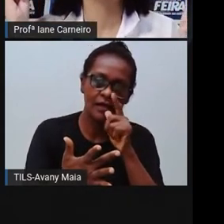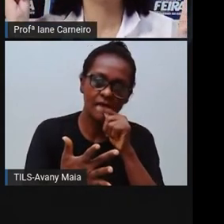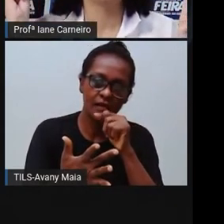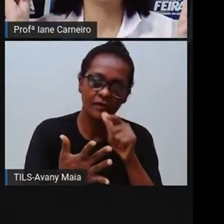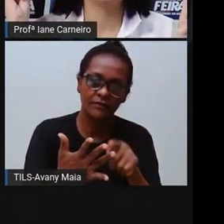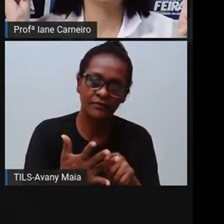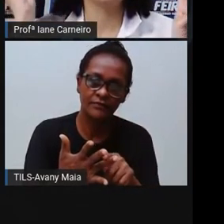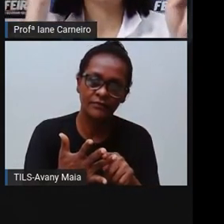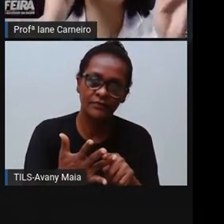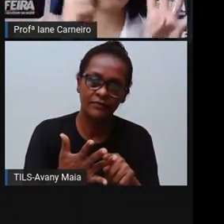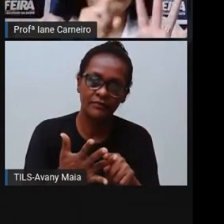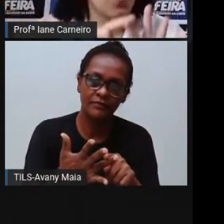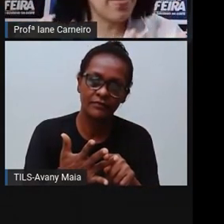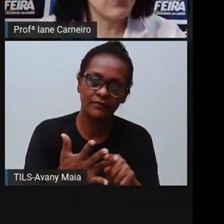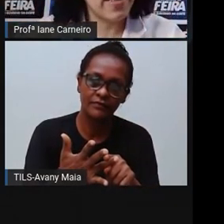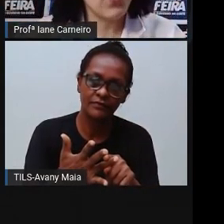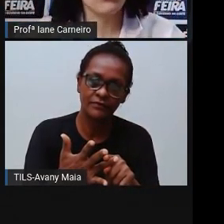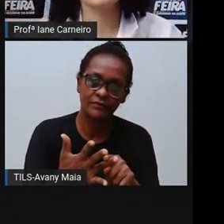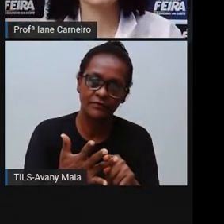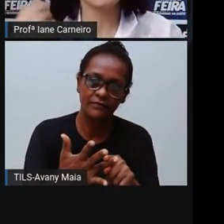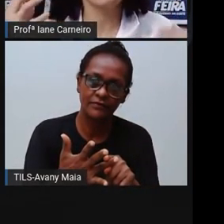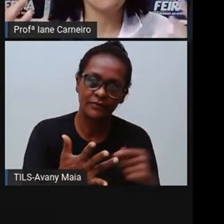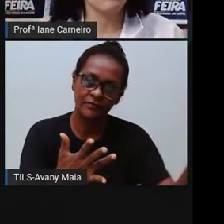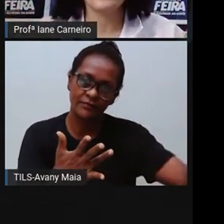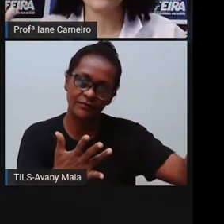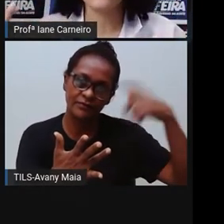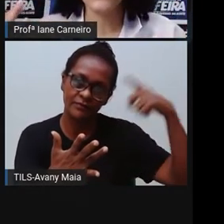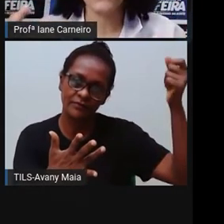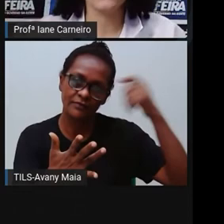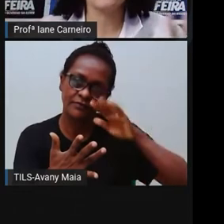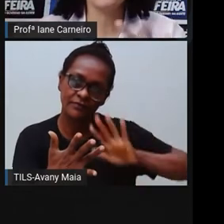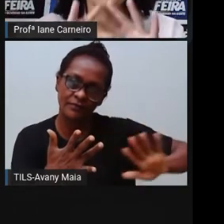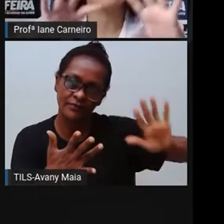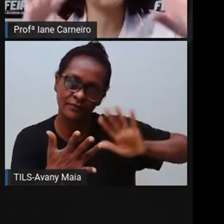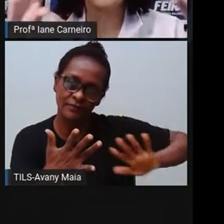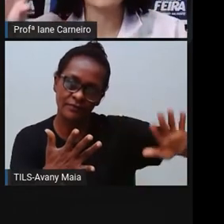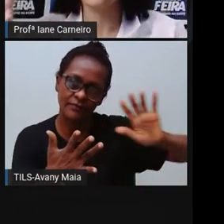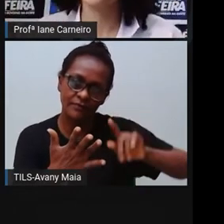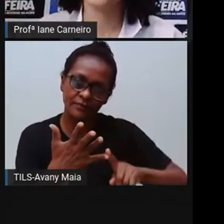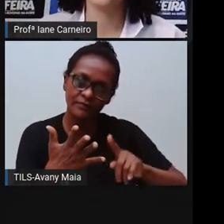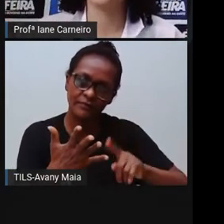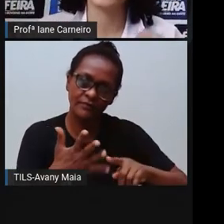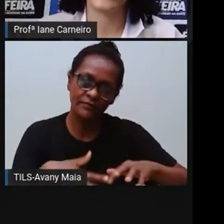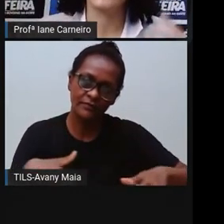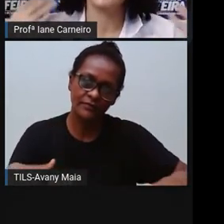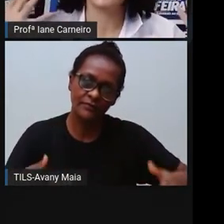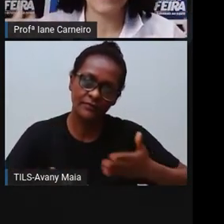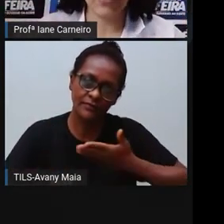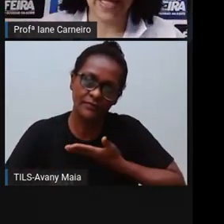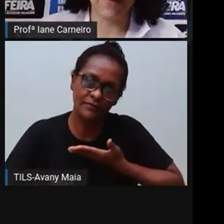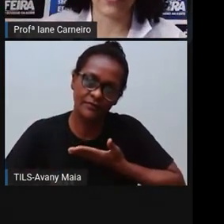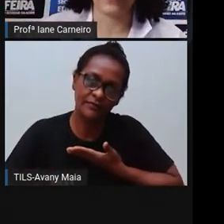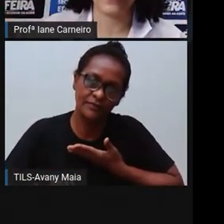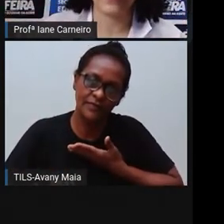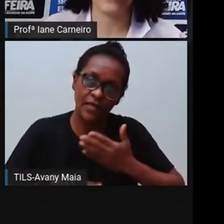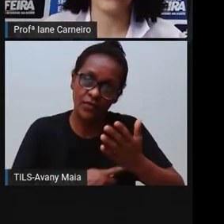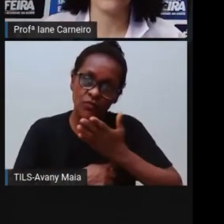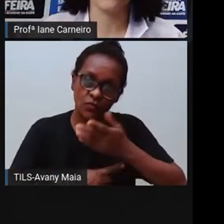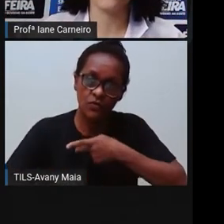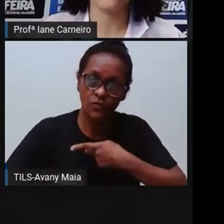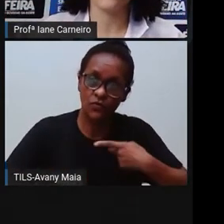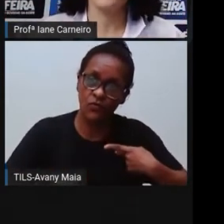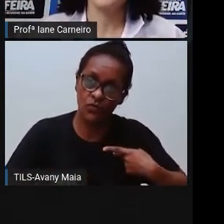água, tomar cuidado com o sol e movimentar nosso corpo. Isso tudo ajuda nosso corpo a ficar saudável, tá